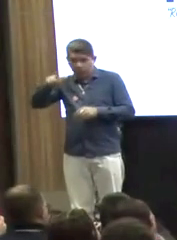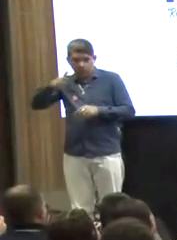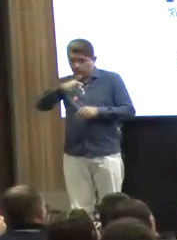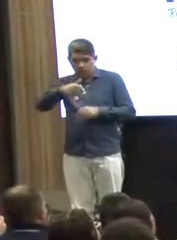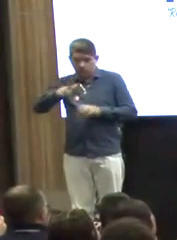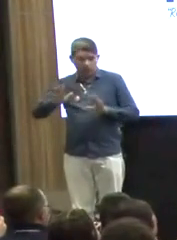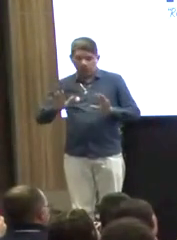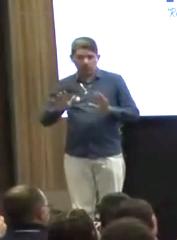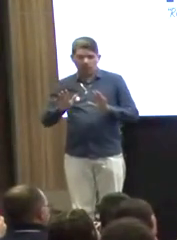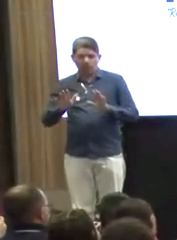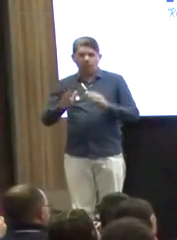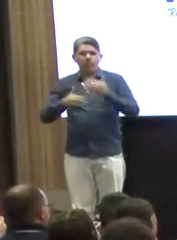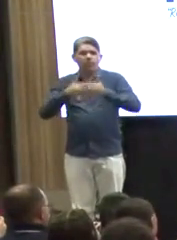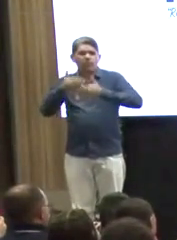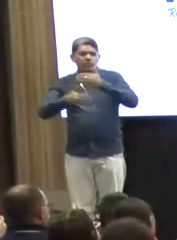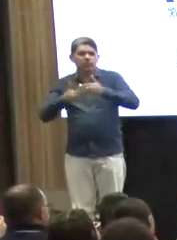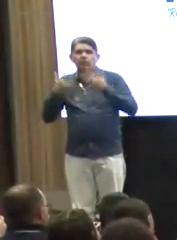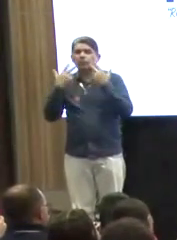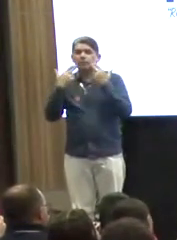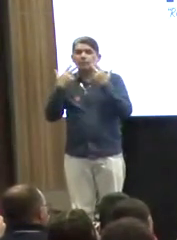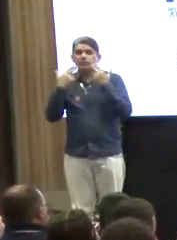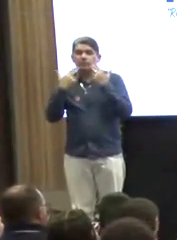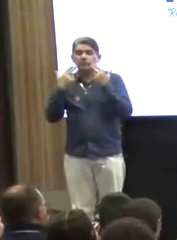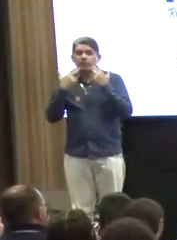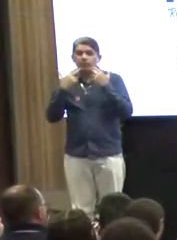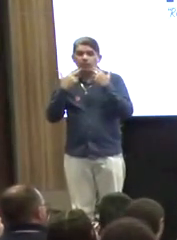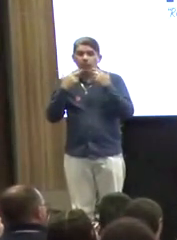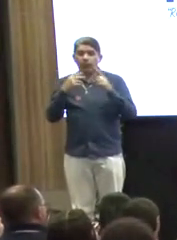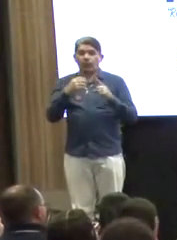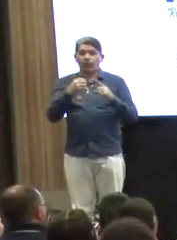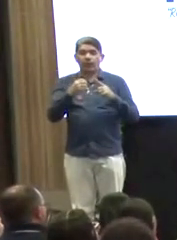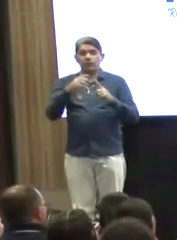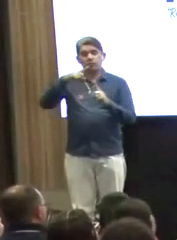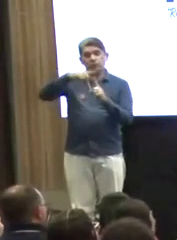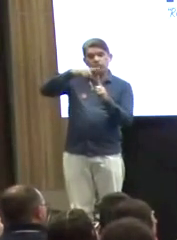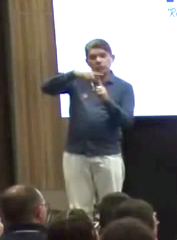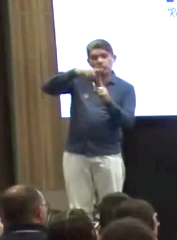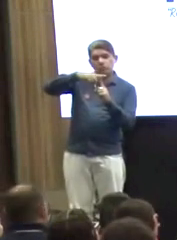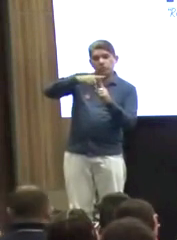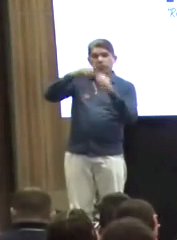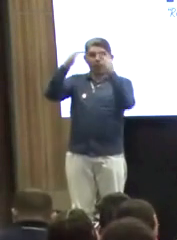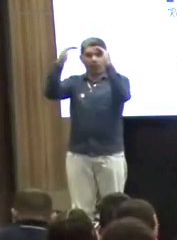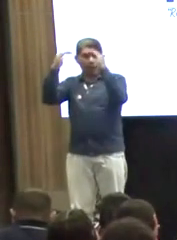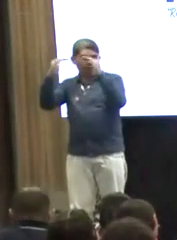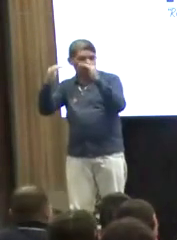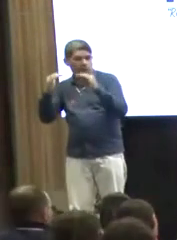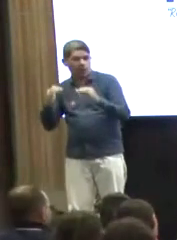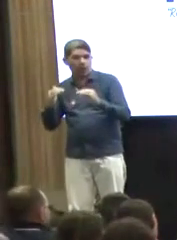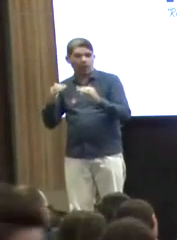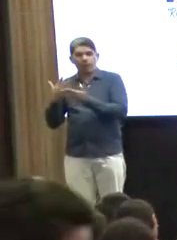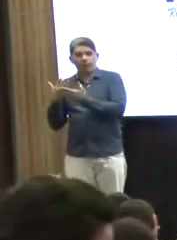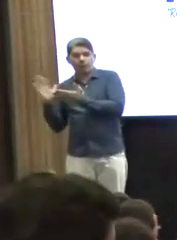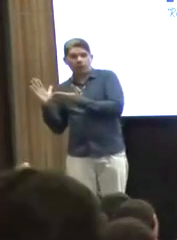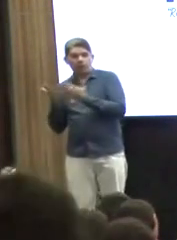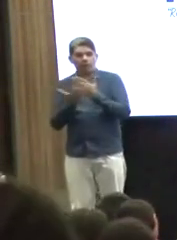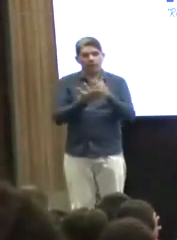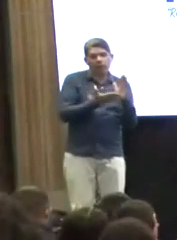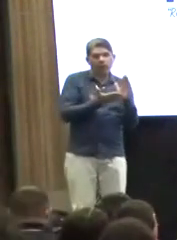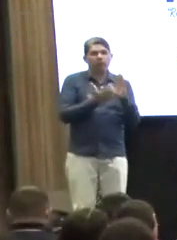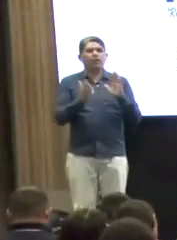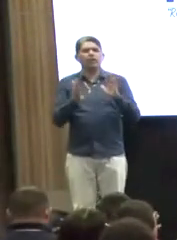sem hierarquização e sem margem, sem a produção da margem. O que se vende como